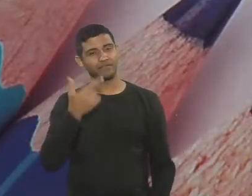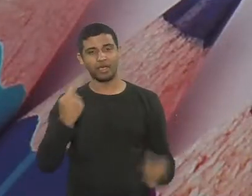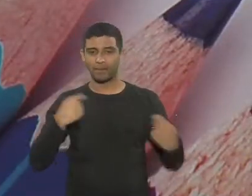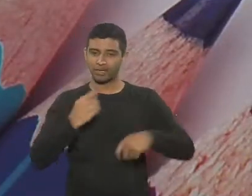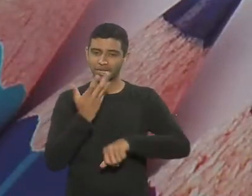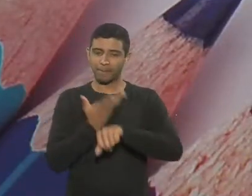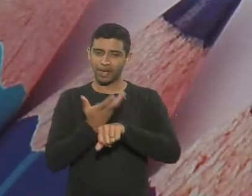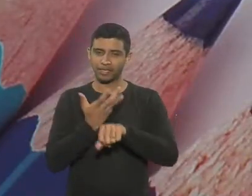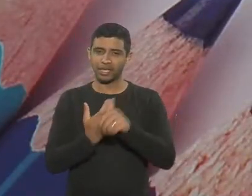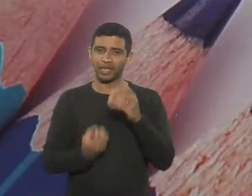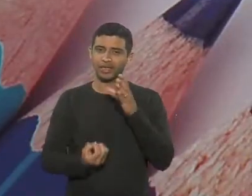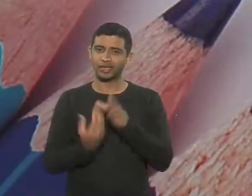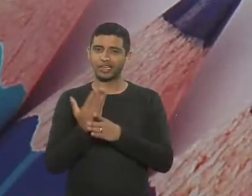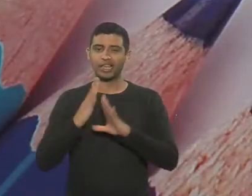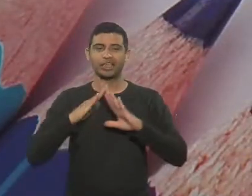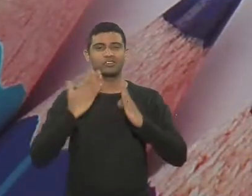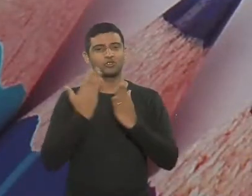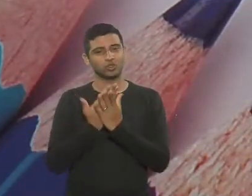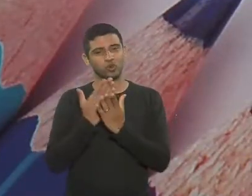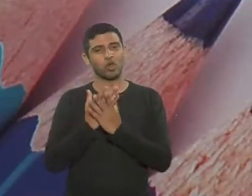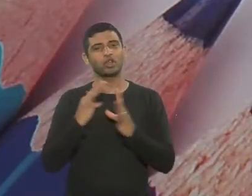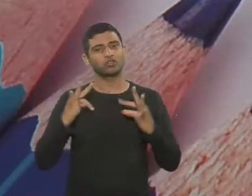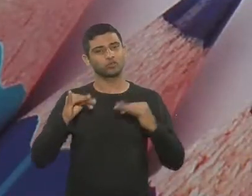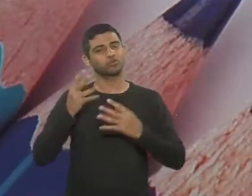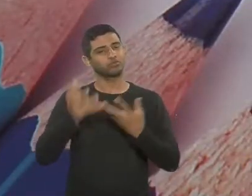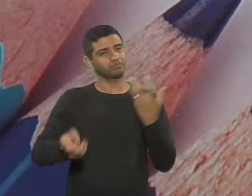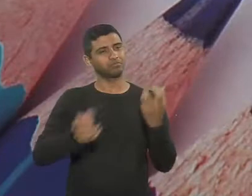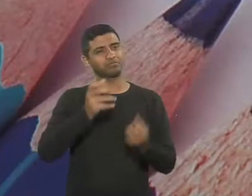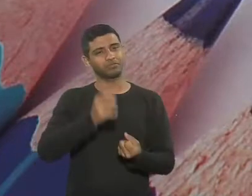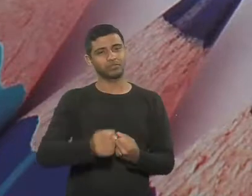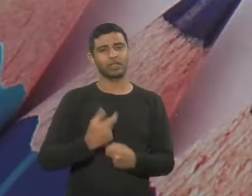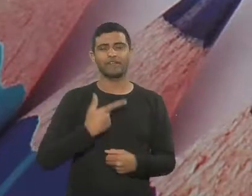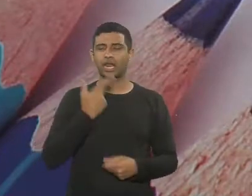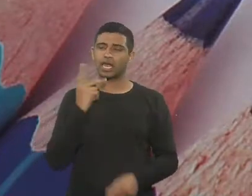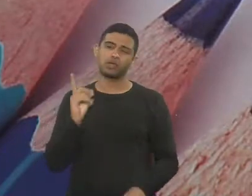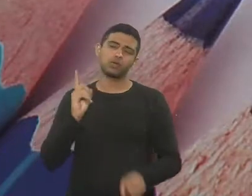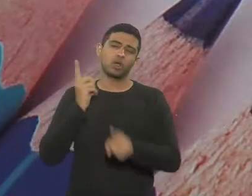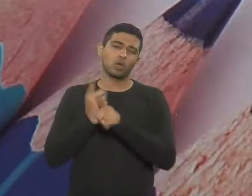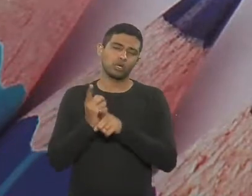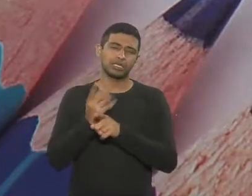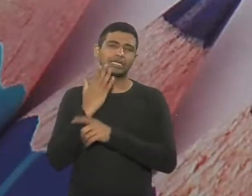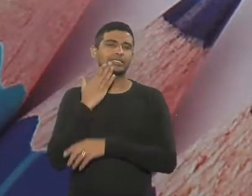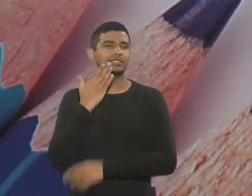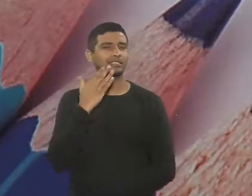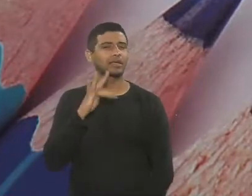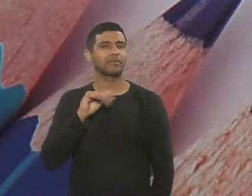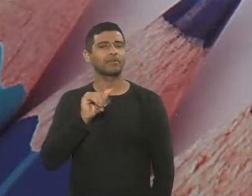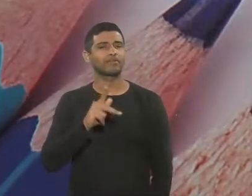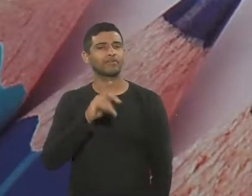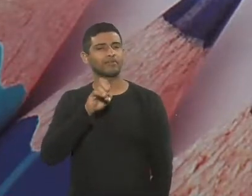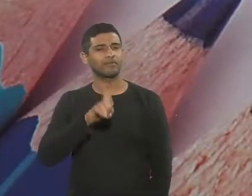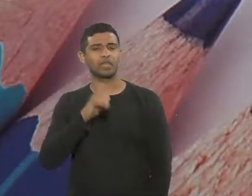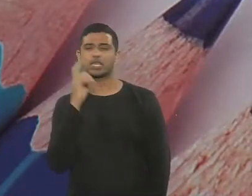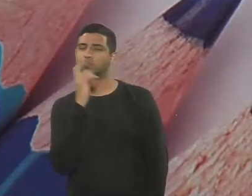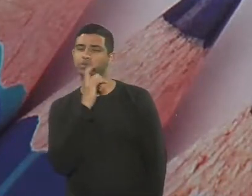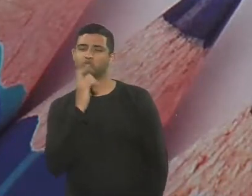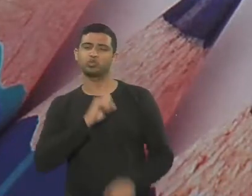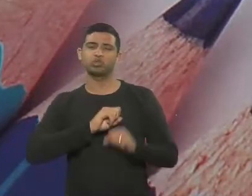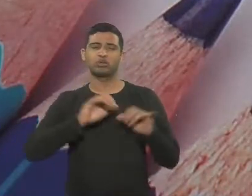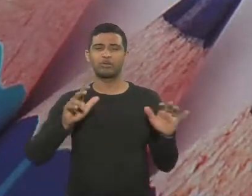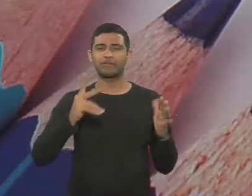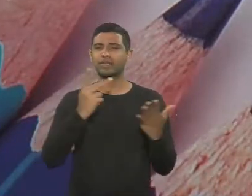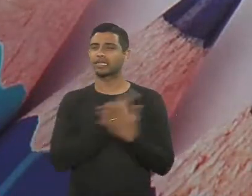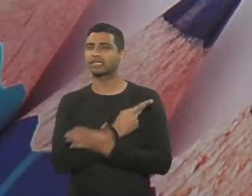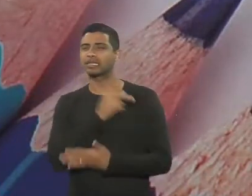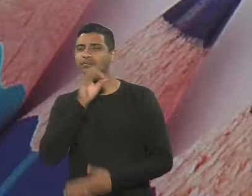aí que todas as escolas têm que adotar, né, de identificar elementos nessas fake news para saber o que é verdadeiro, o que